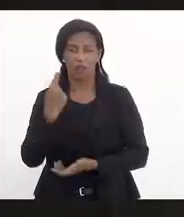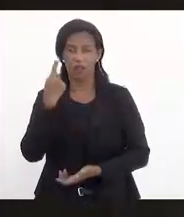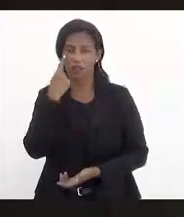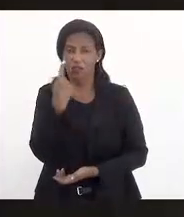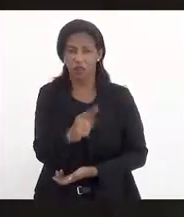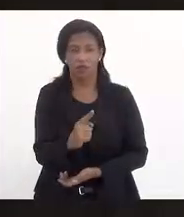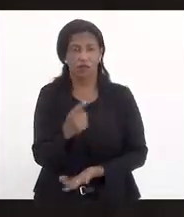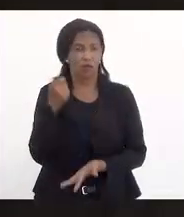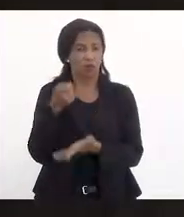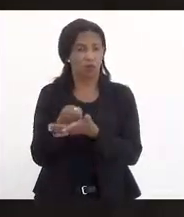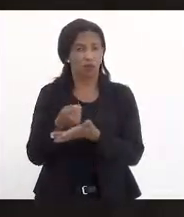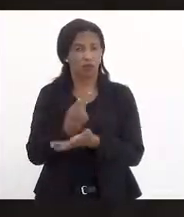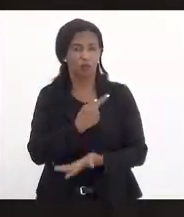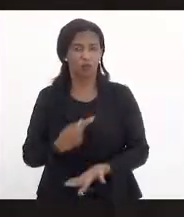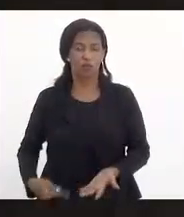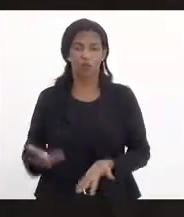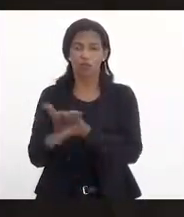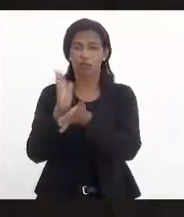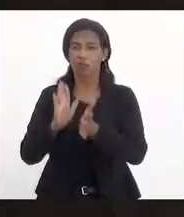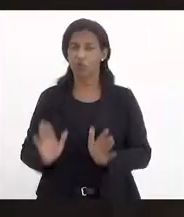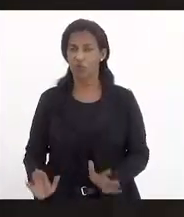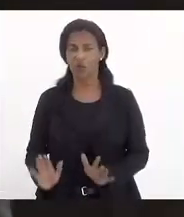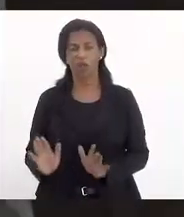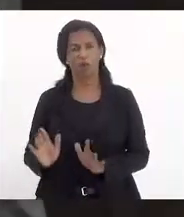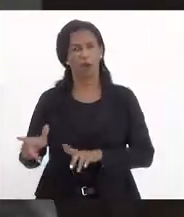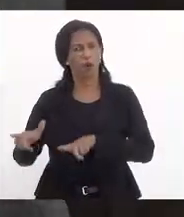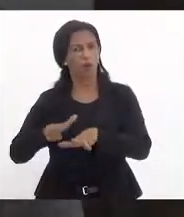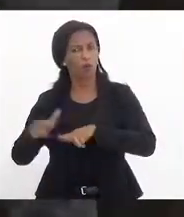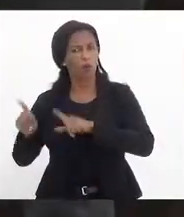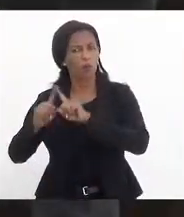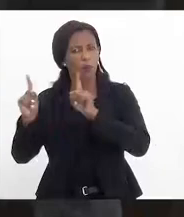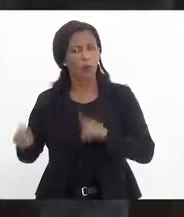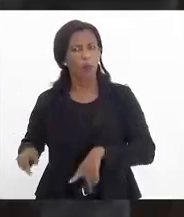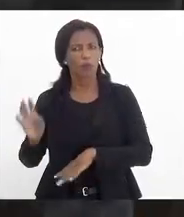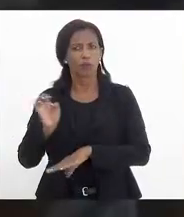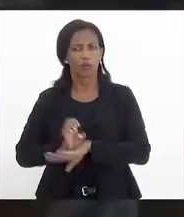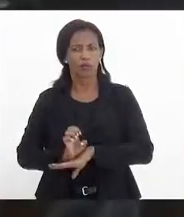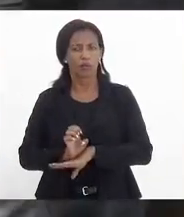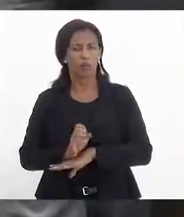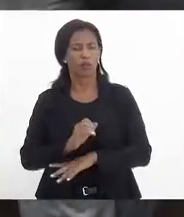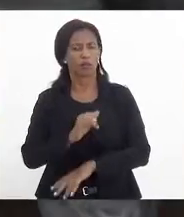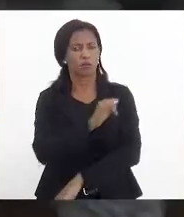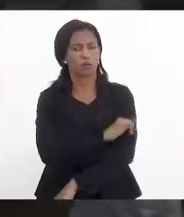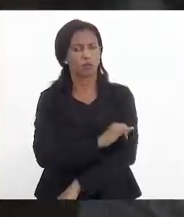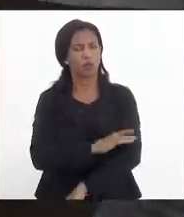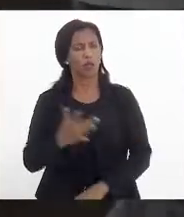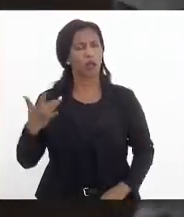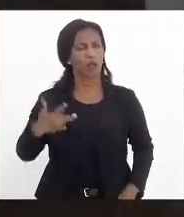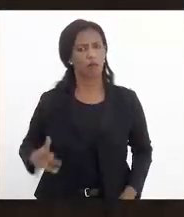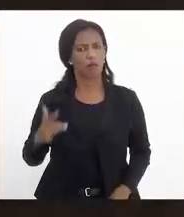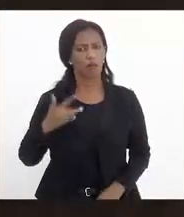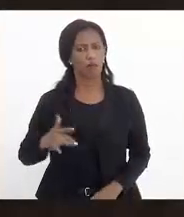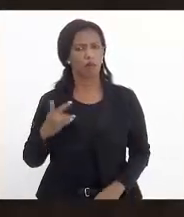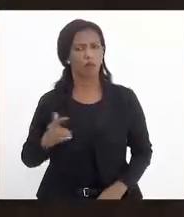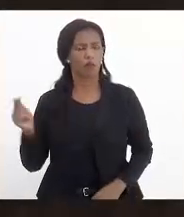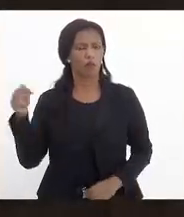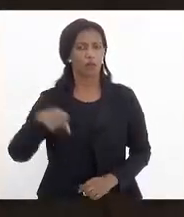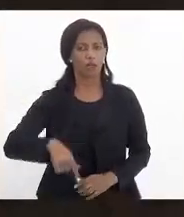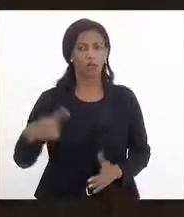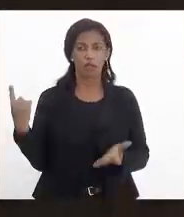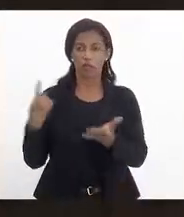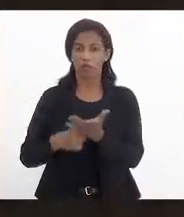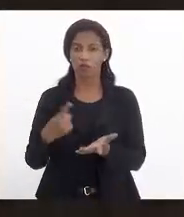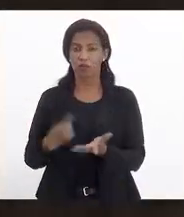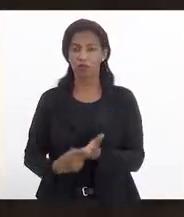tentativa do governo de acabar com serviço público no Estado do Rio de Janeiro, É lamentável que esse seja o